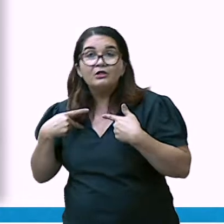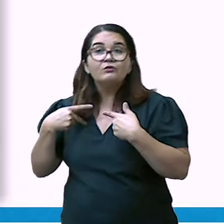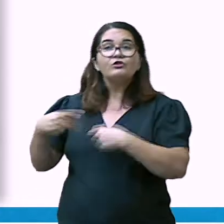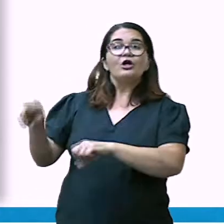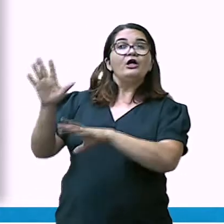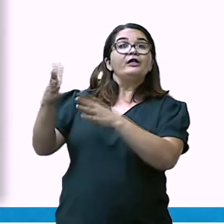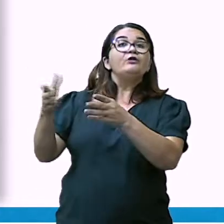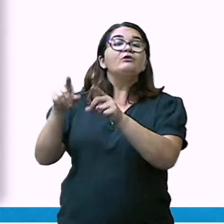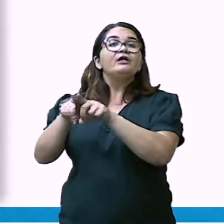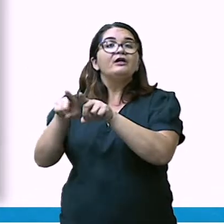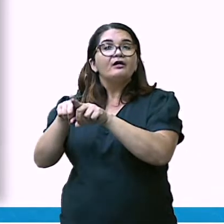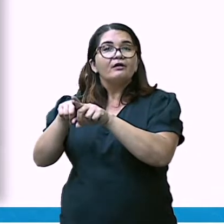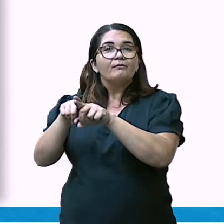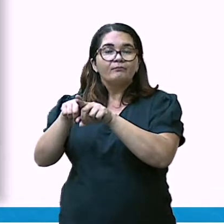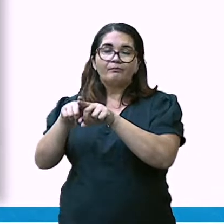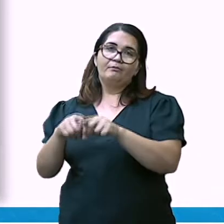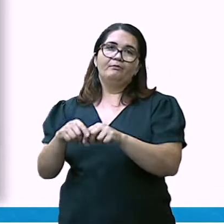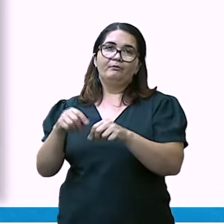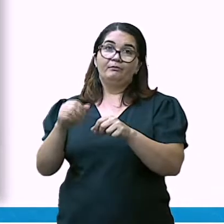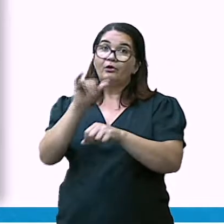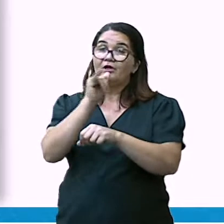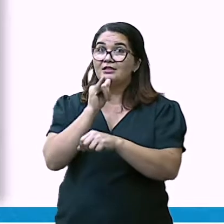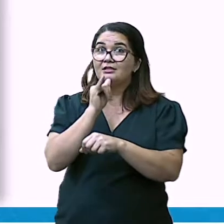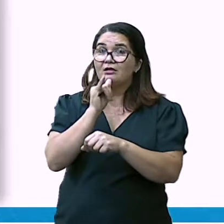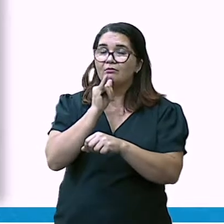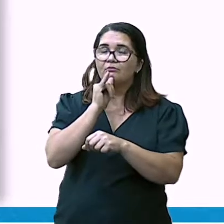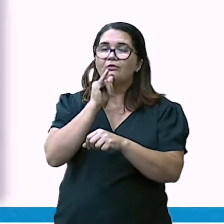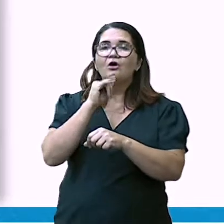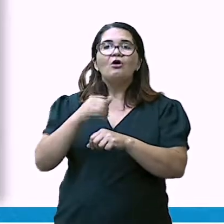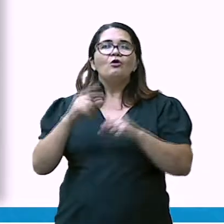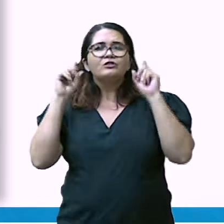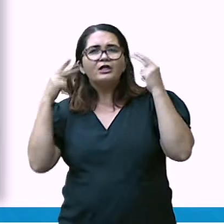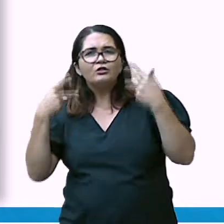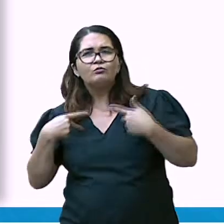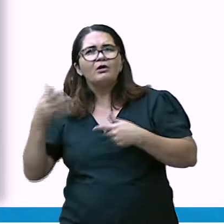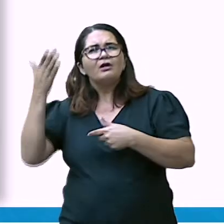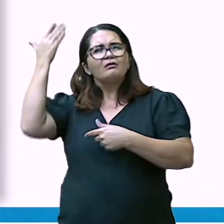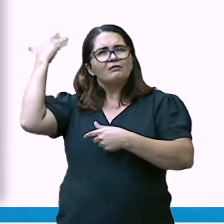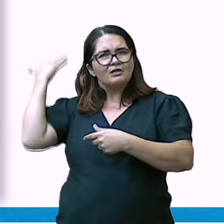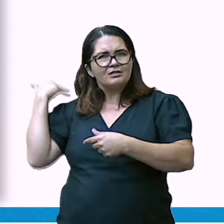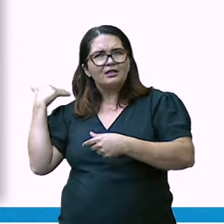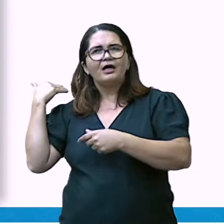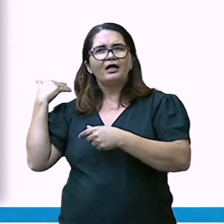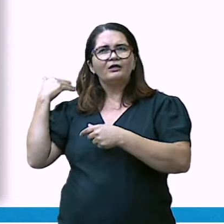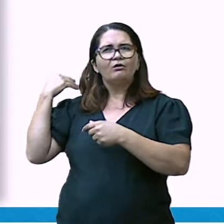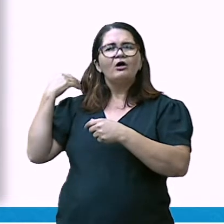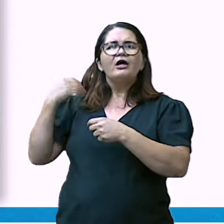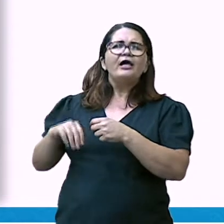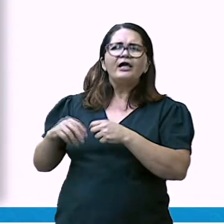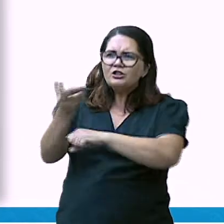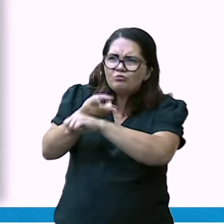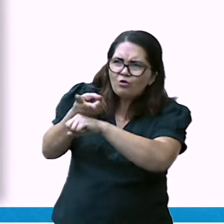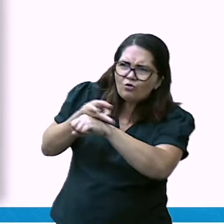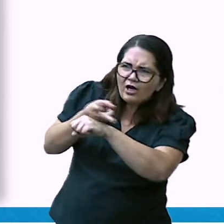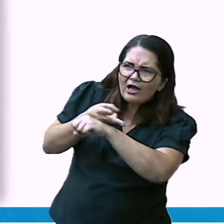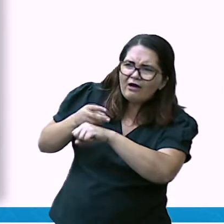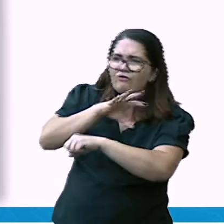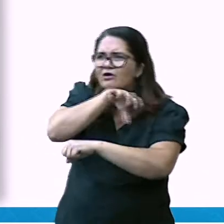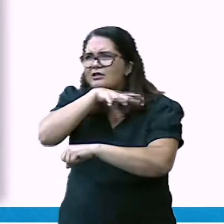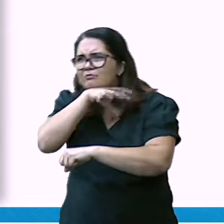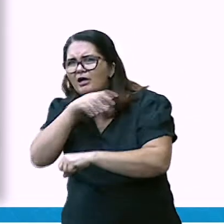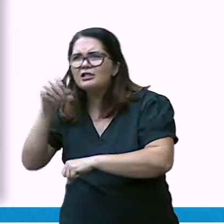eram nômades. Então, foram as formas simples e